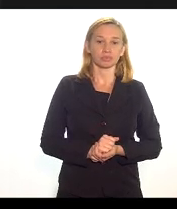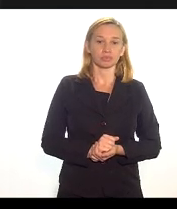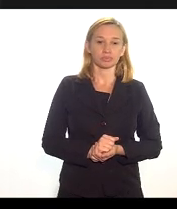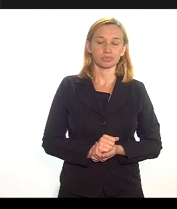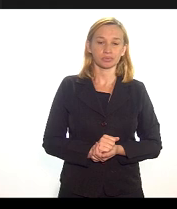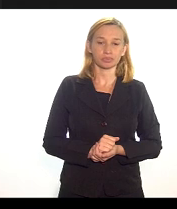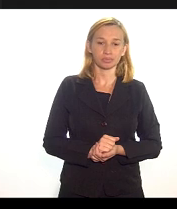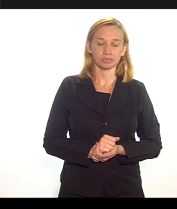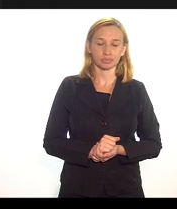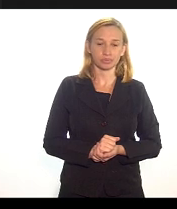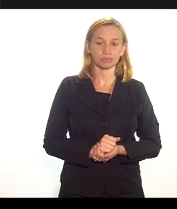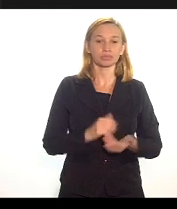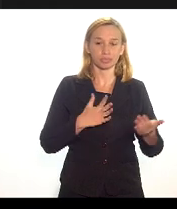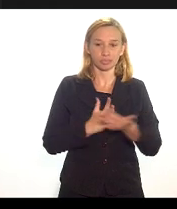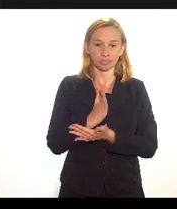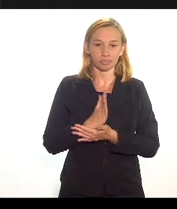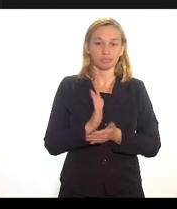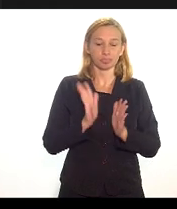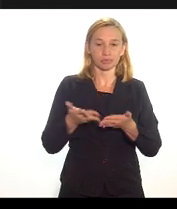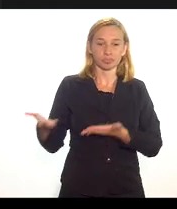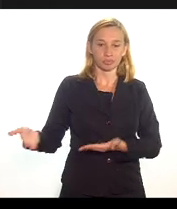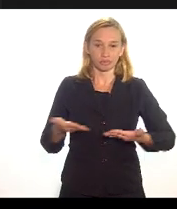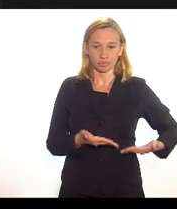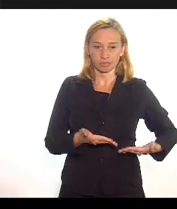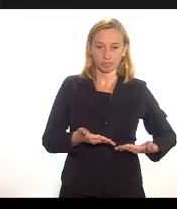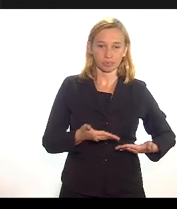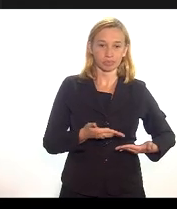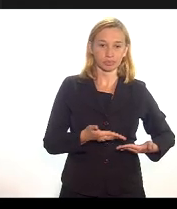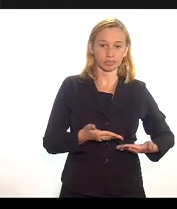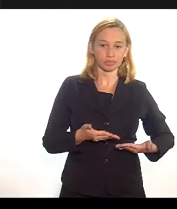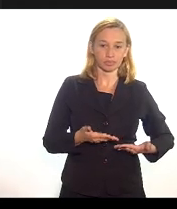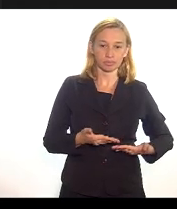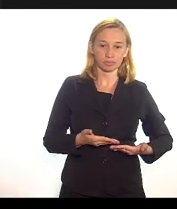Então, está aprovado. E convidaremos